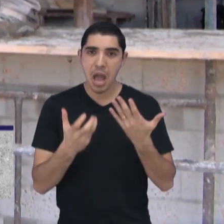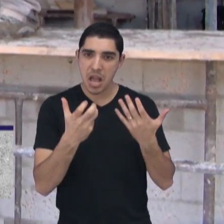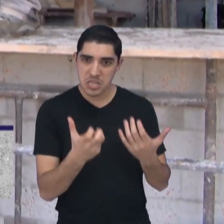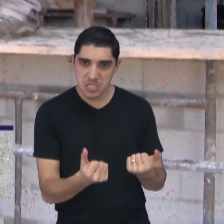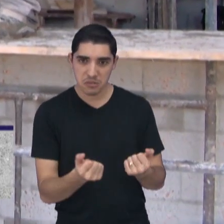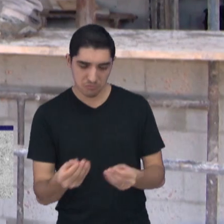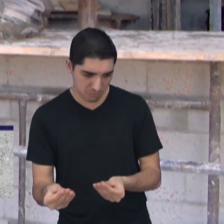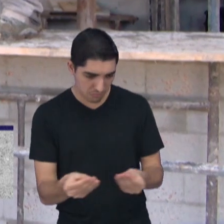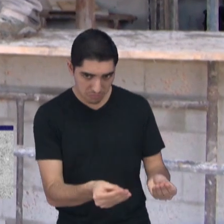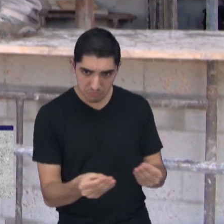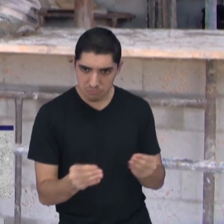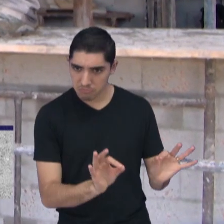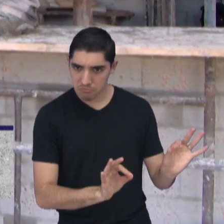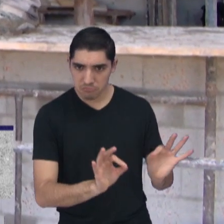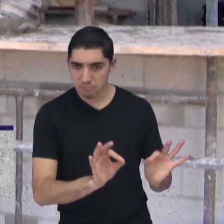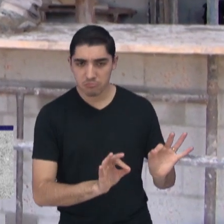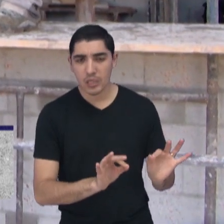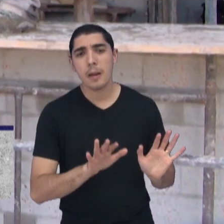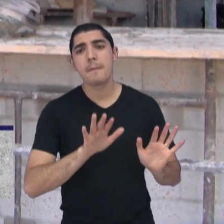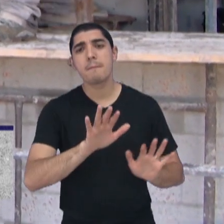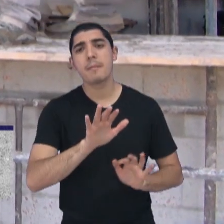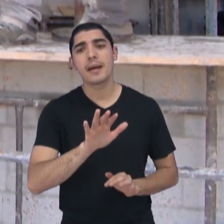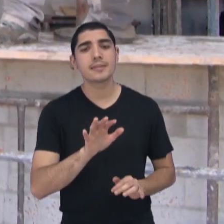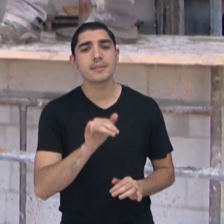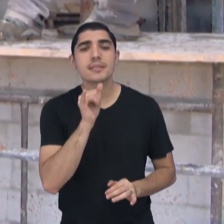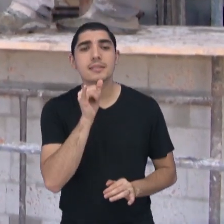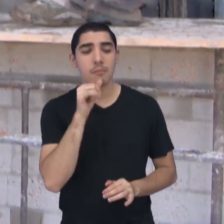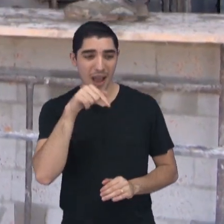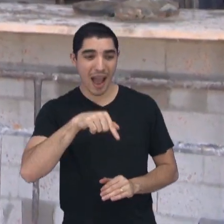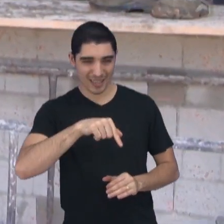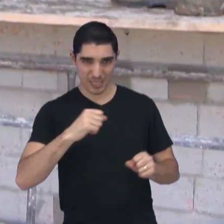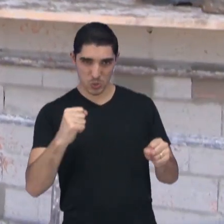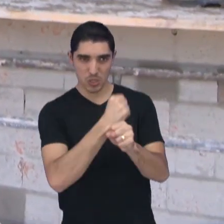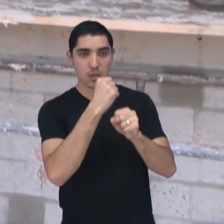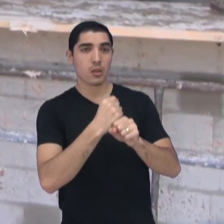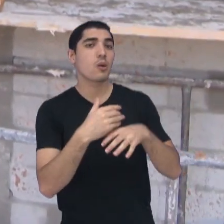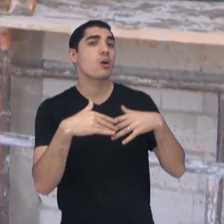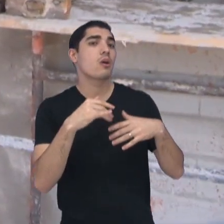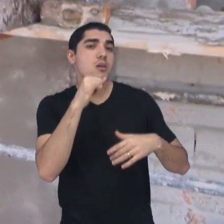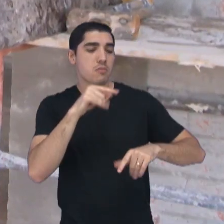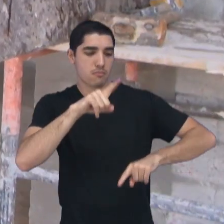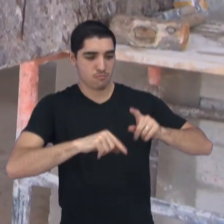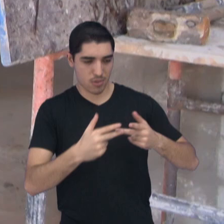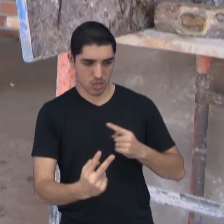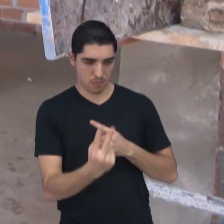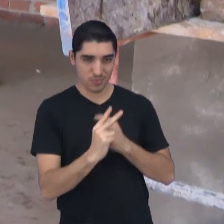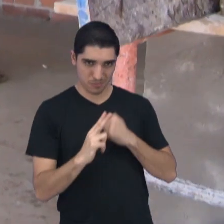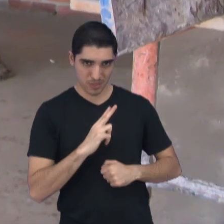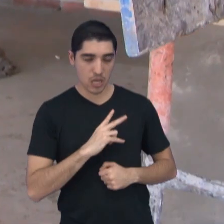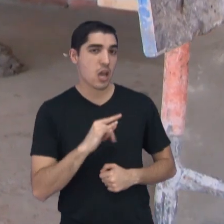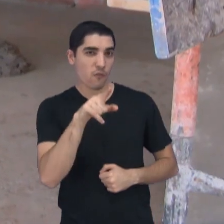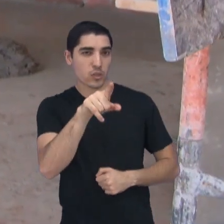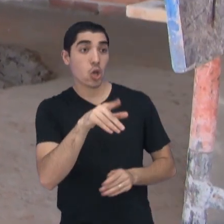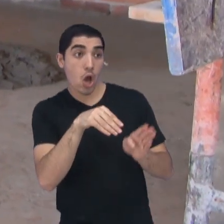já colocou. Qual que é a maior dificuldade na obra com relação ao equipamento de segurança? Então, os funcionários, eles recebem